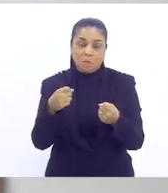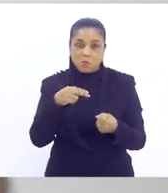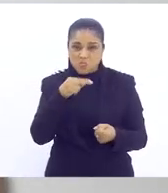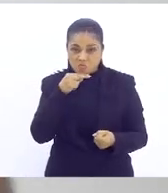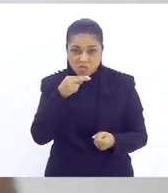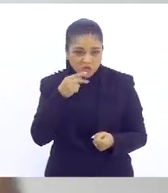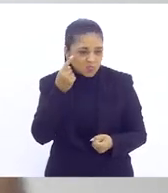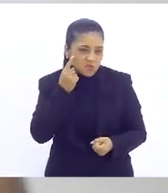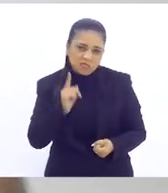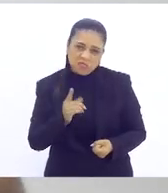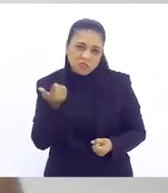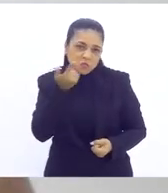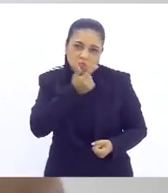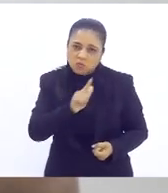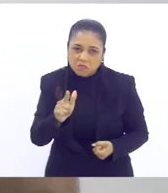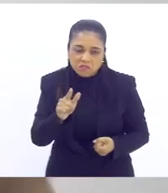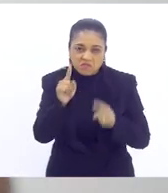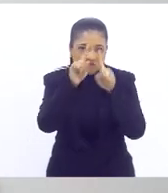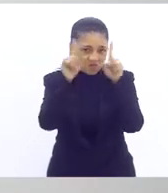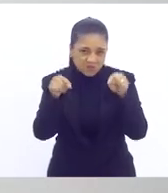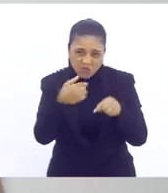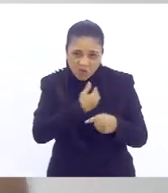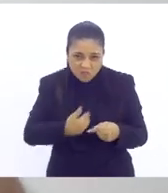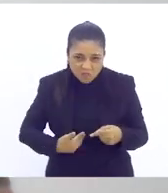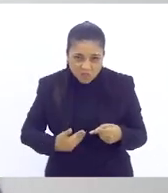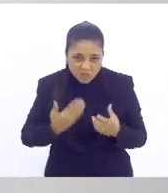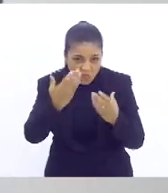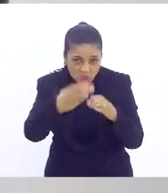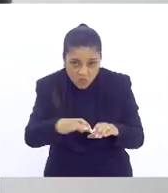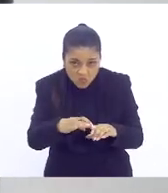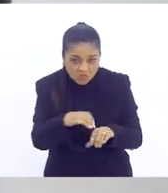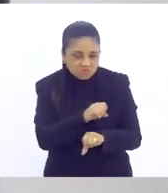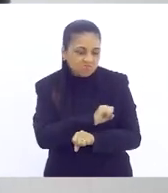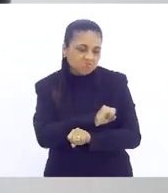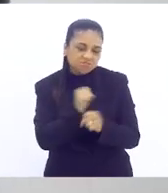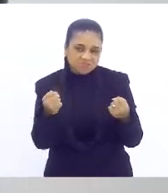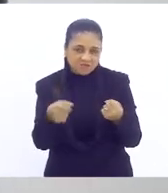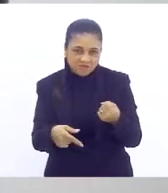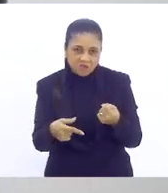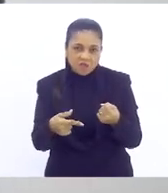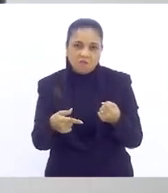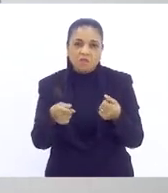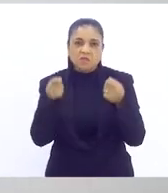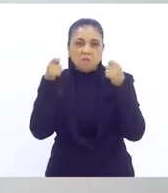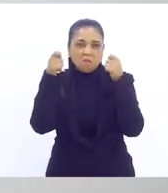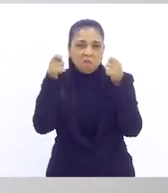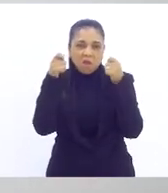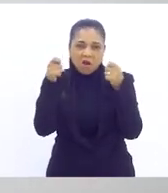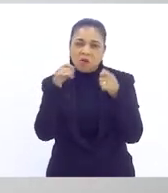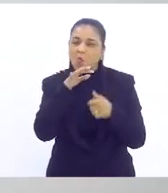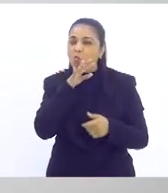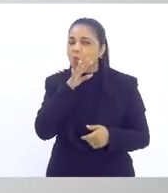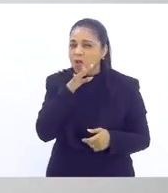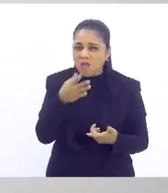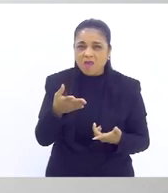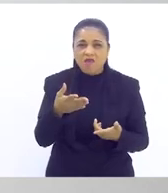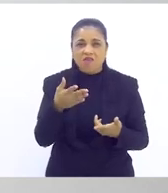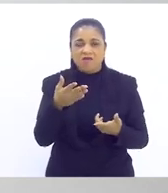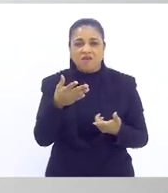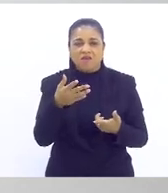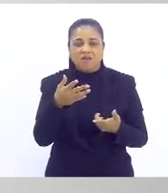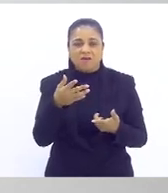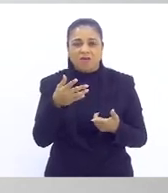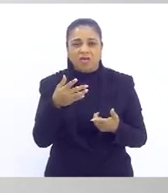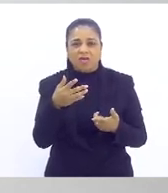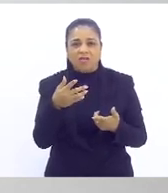poderá porque a todo uma propaganda nociva denegrir